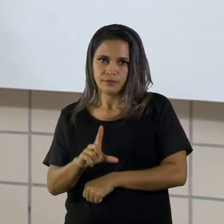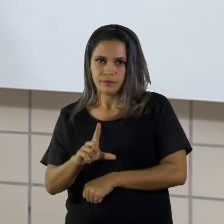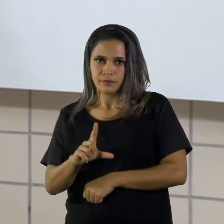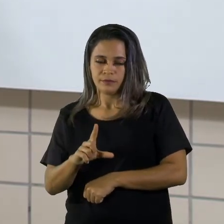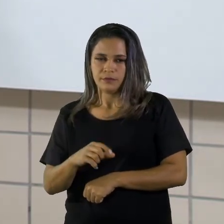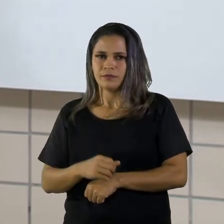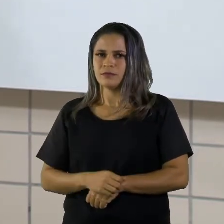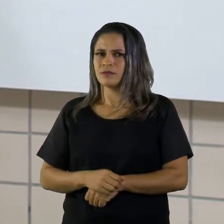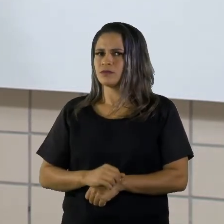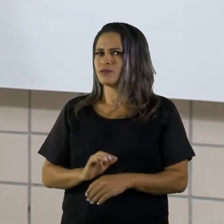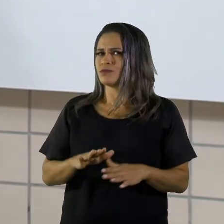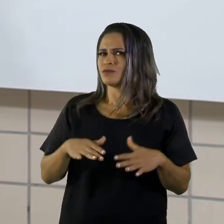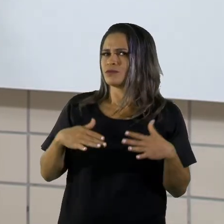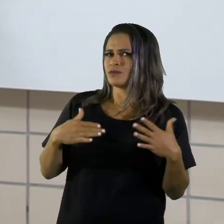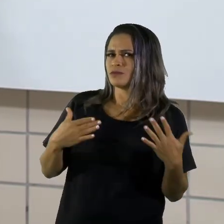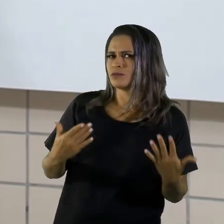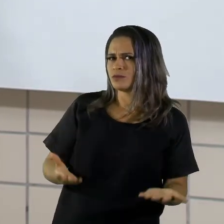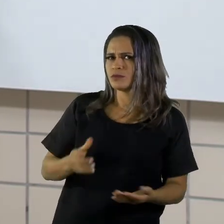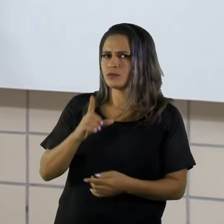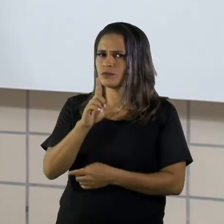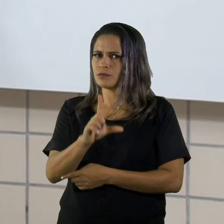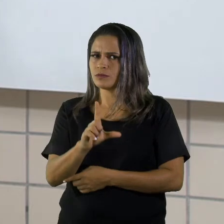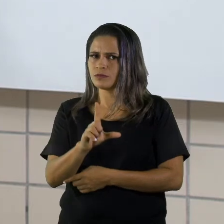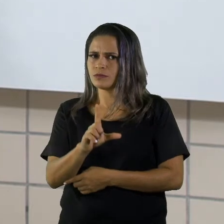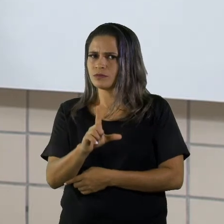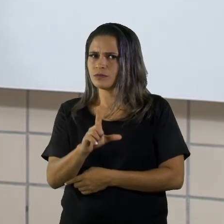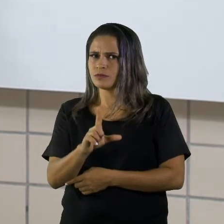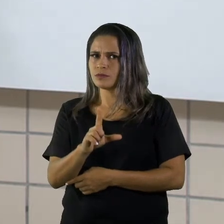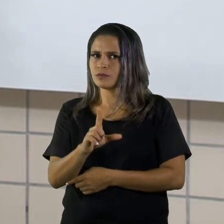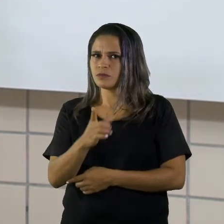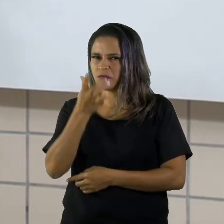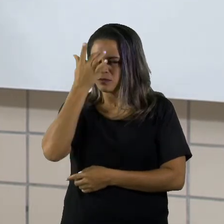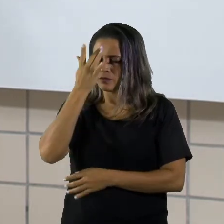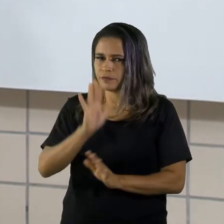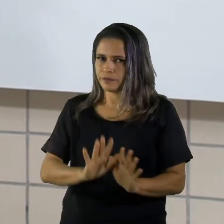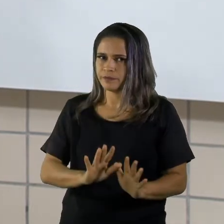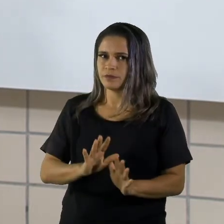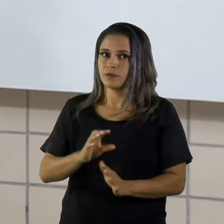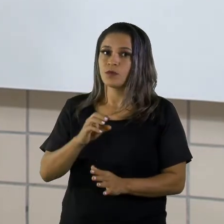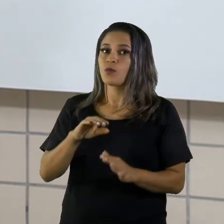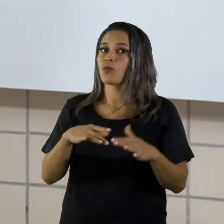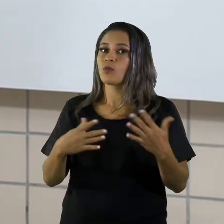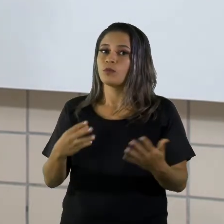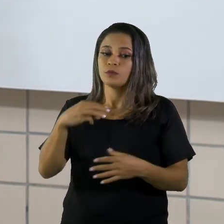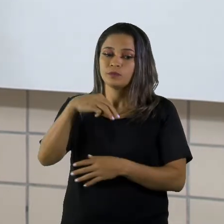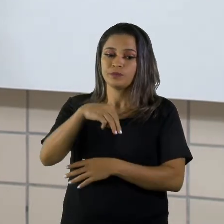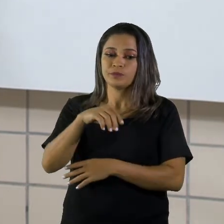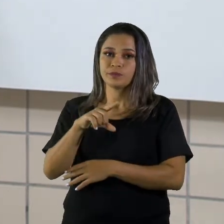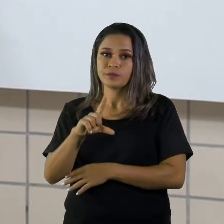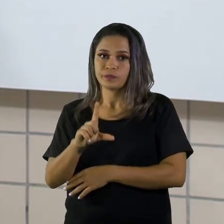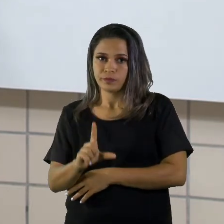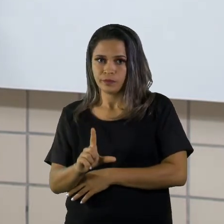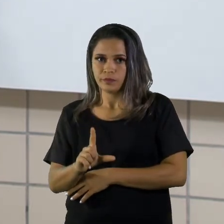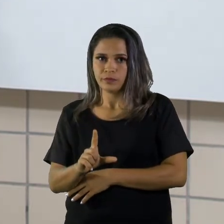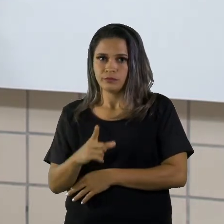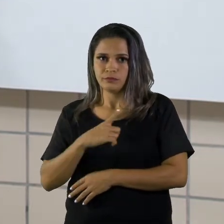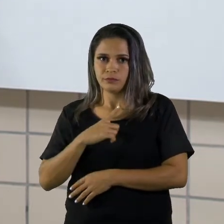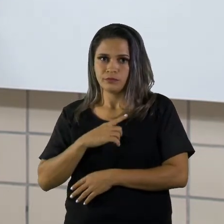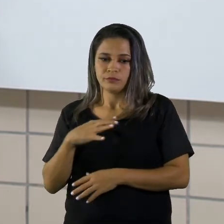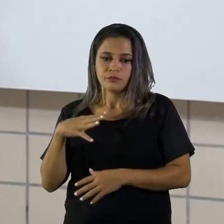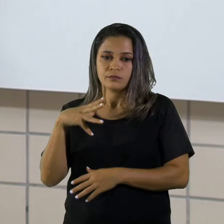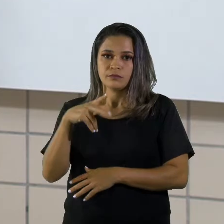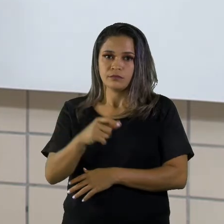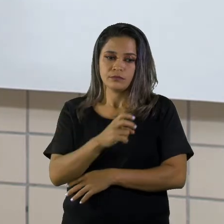quantos litros eu vou ter ao todo? Ou melhor, vou fazer uma mais fácil. Quantos mililitros tem ao todo nesses